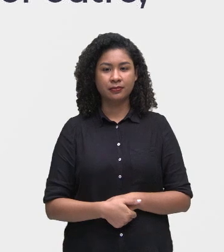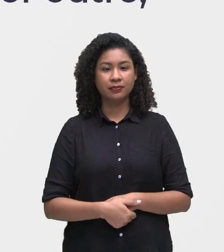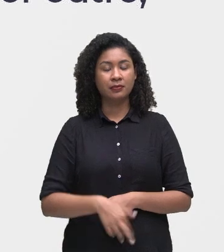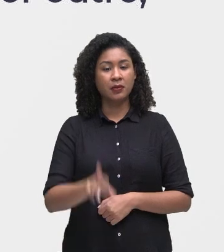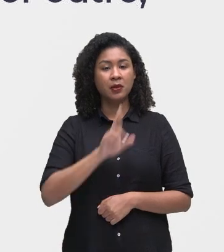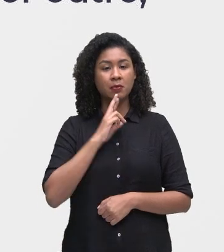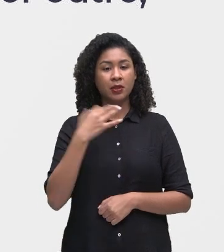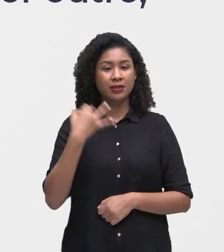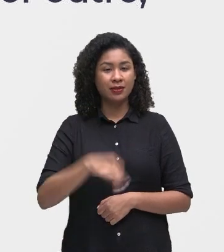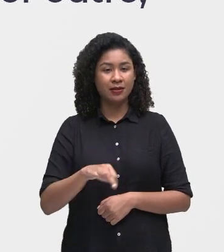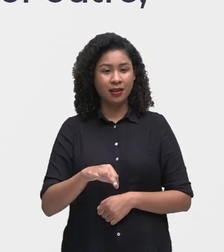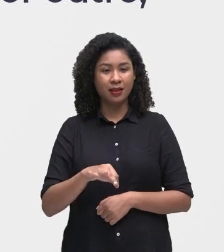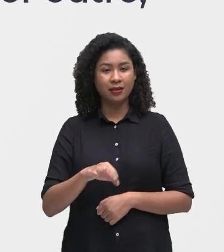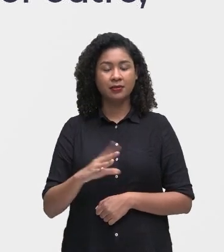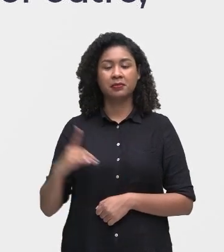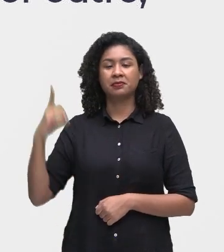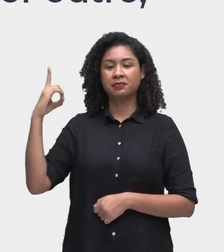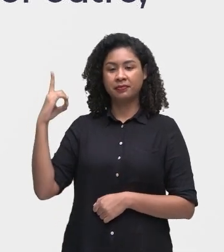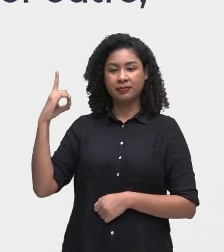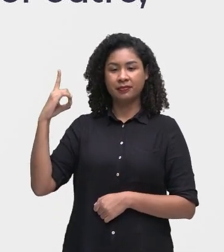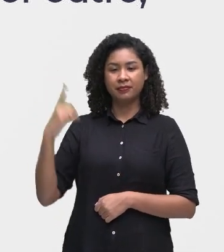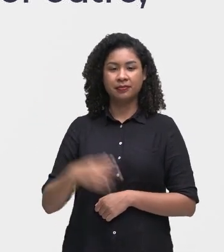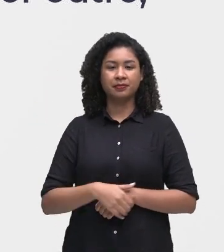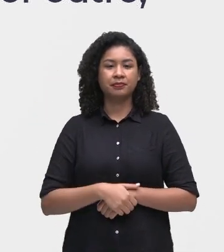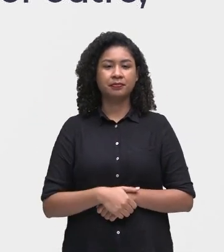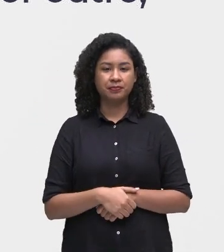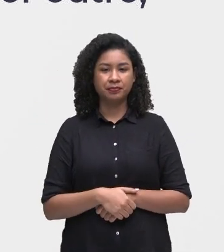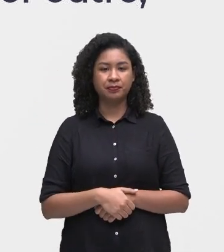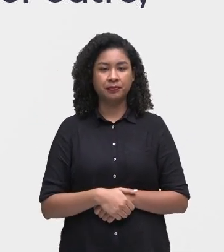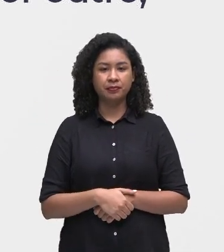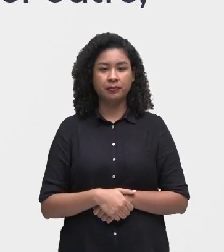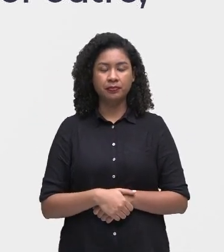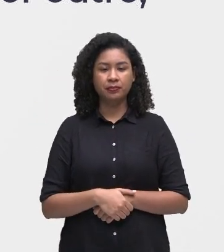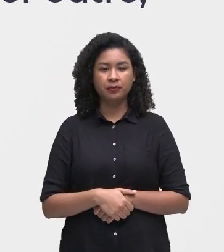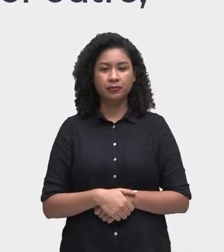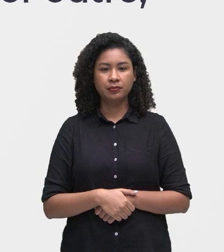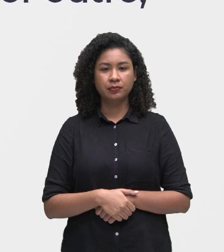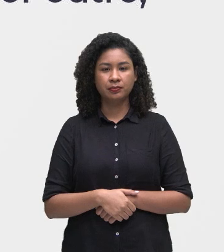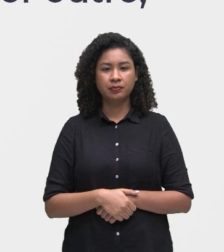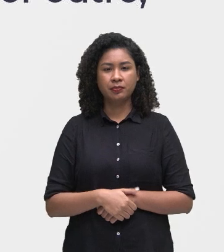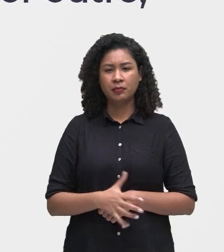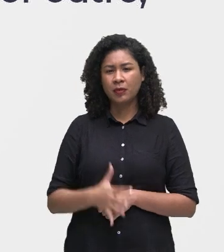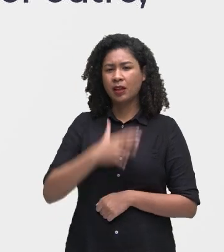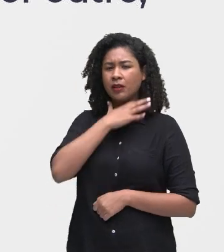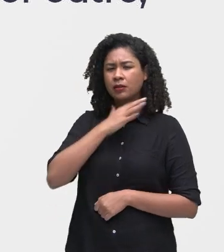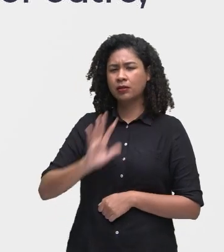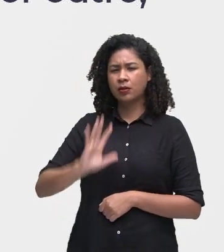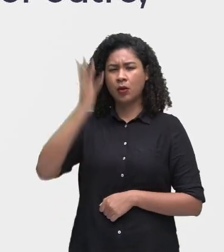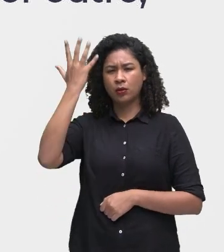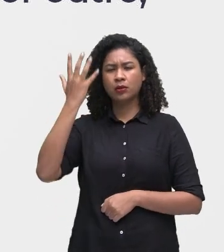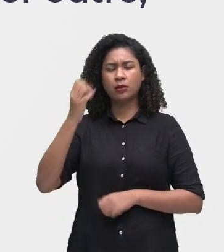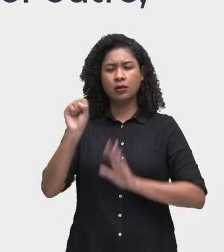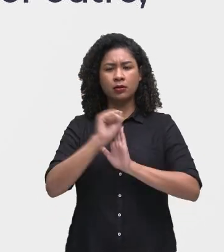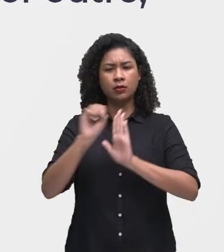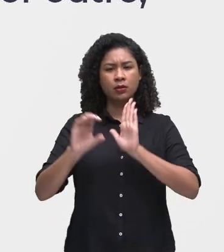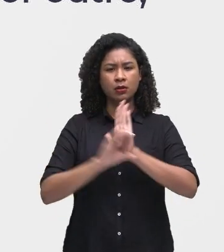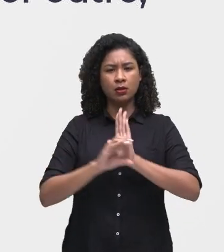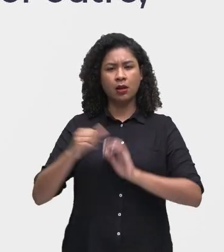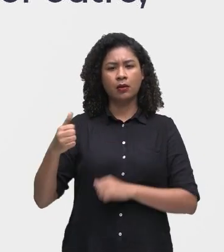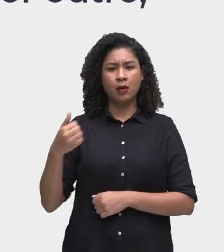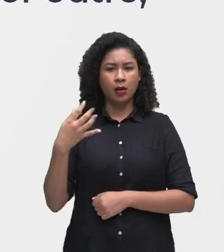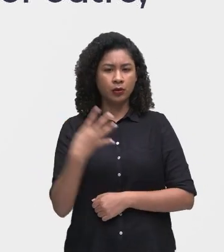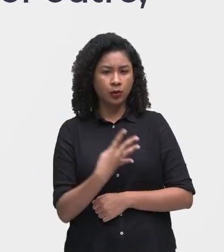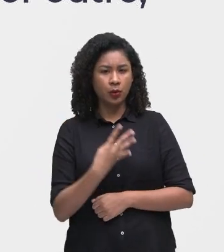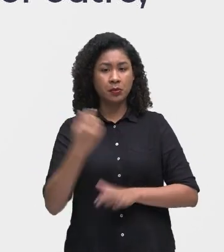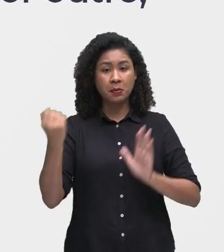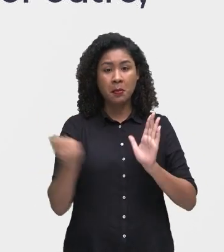Resposta correta, alternativa de letra D. O comentário fala o seguinte para a gente. A crise do século XIV marcou o fim do período conhecido como Baixa